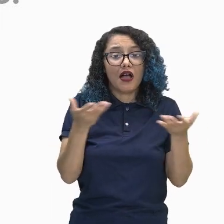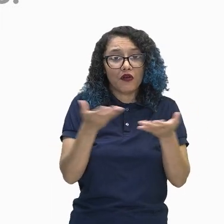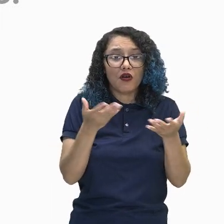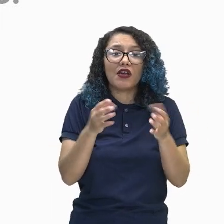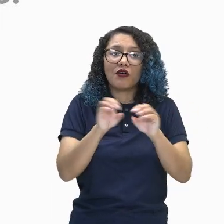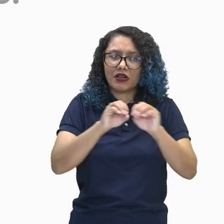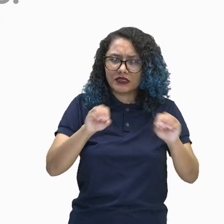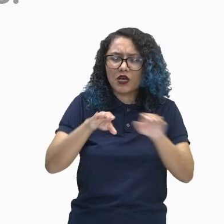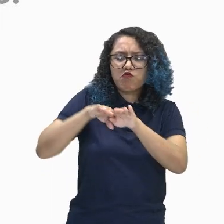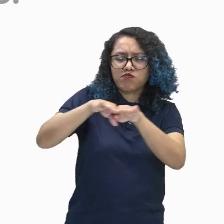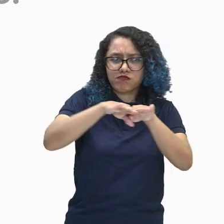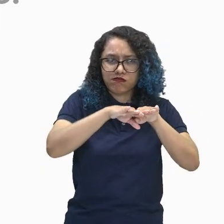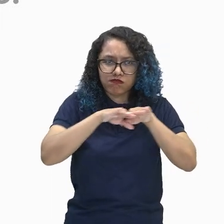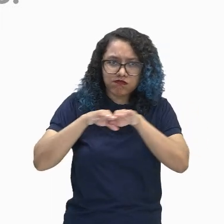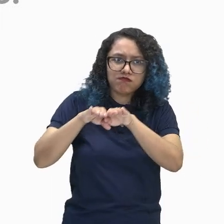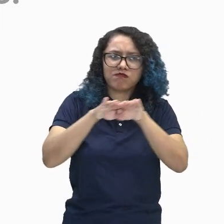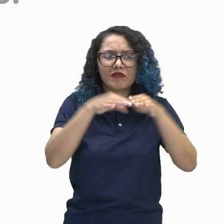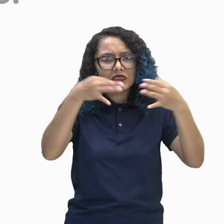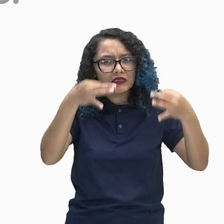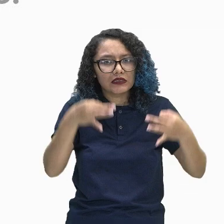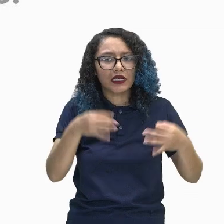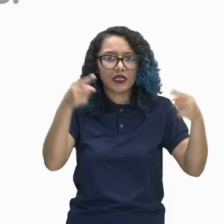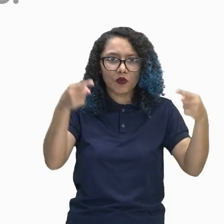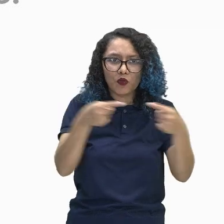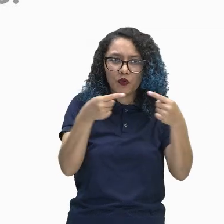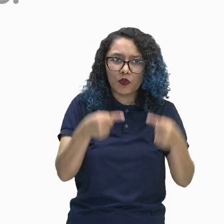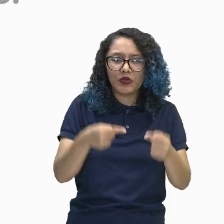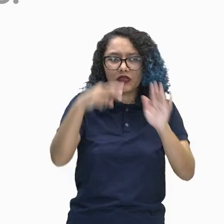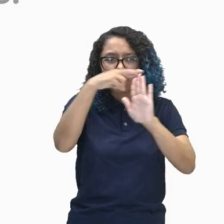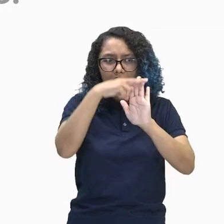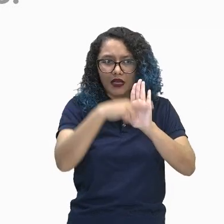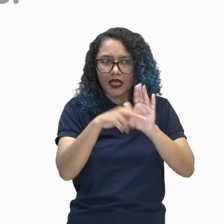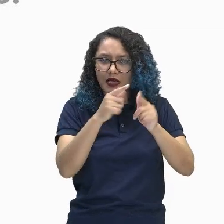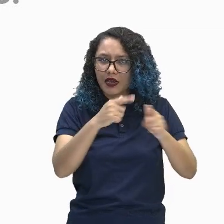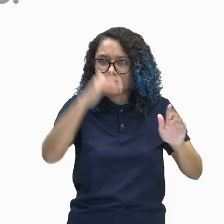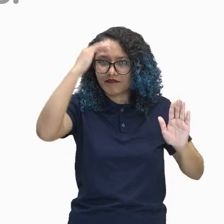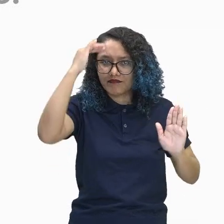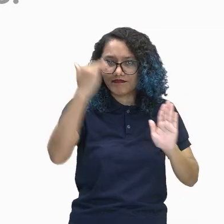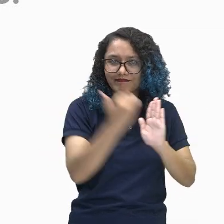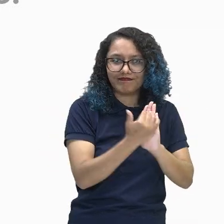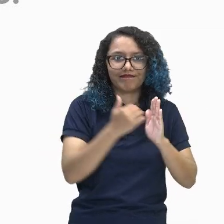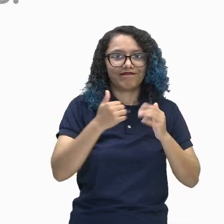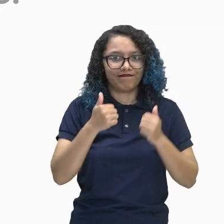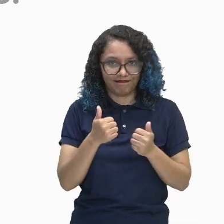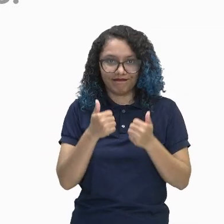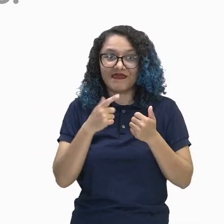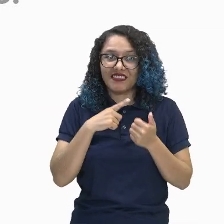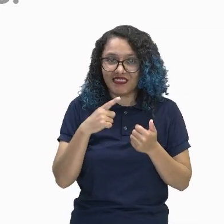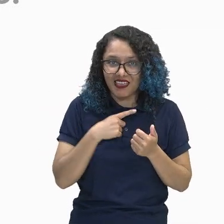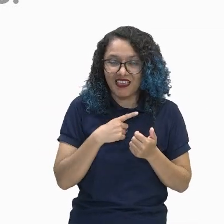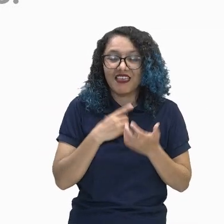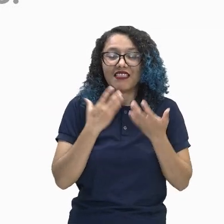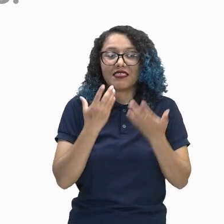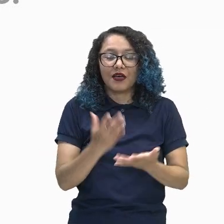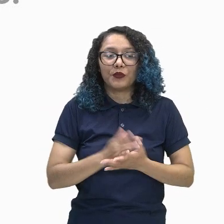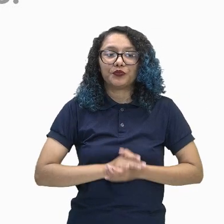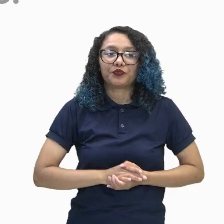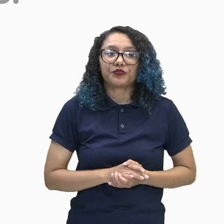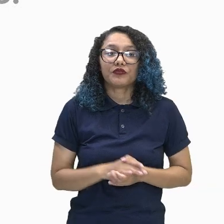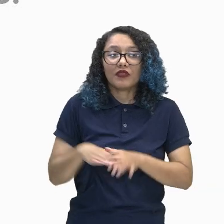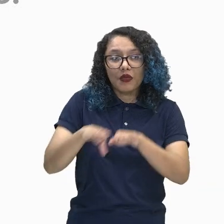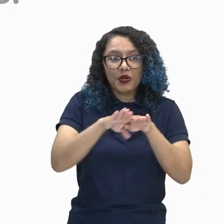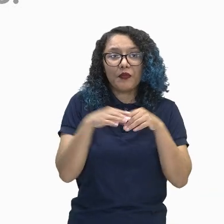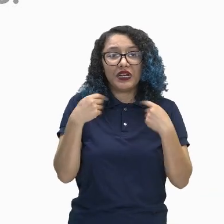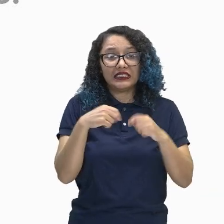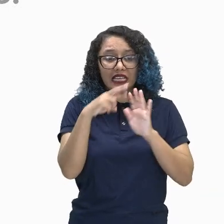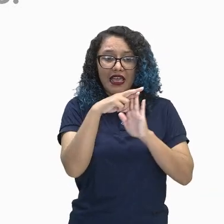está harmônica, que está de acordo com as regras gramaticais, ok? Então, a harmonia é exatamente isso, seguir as